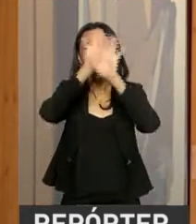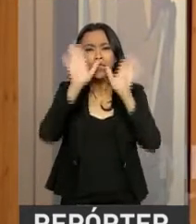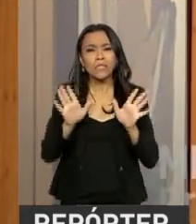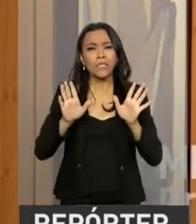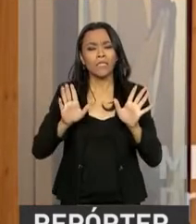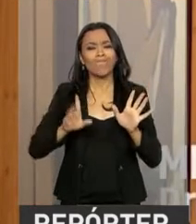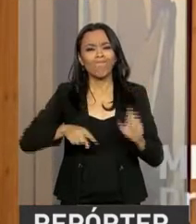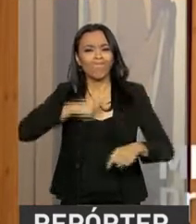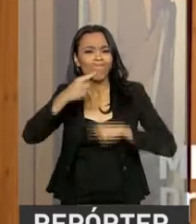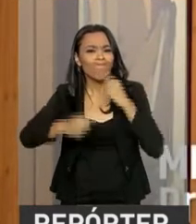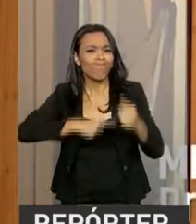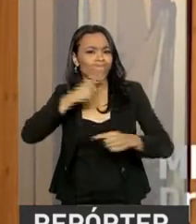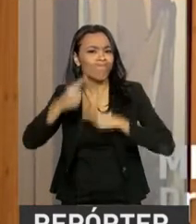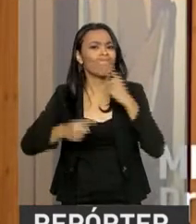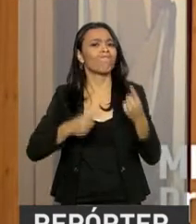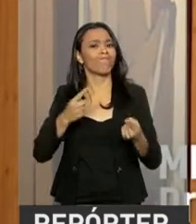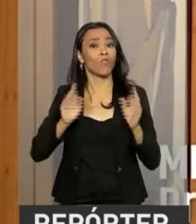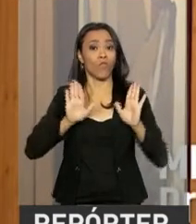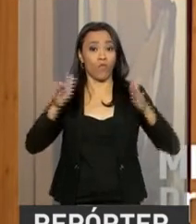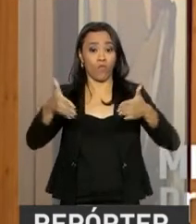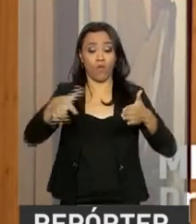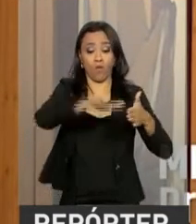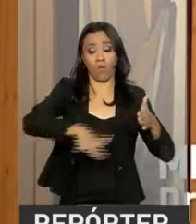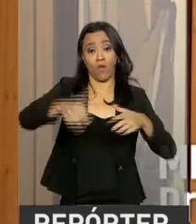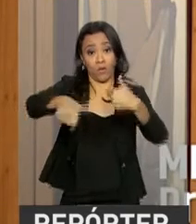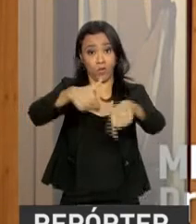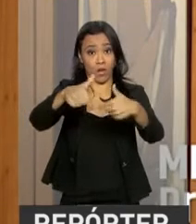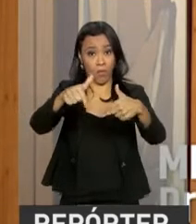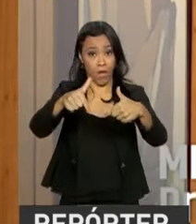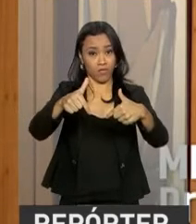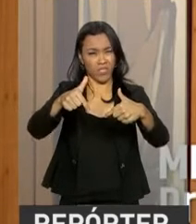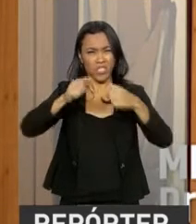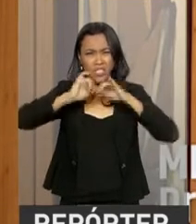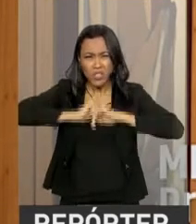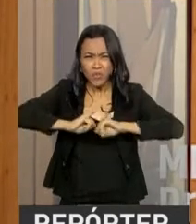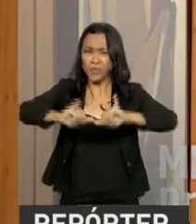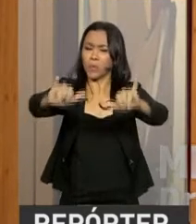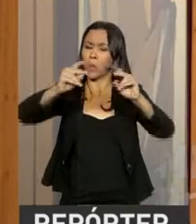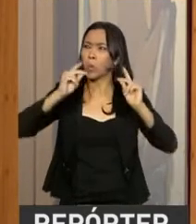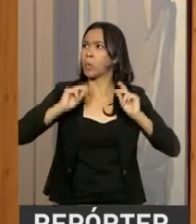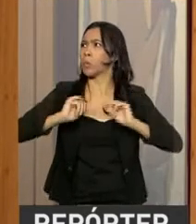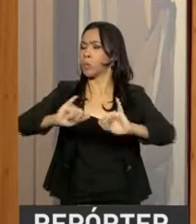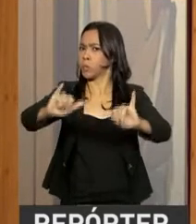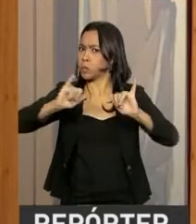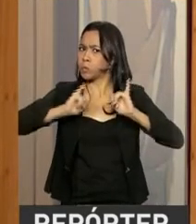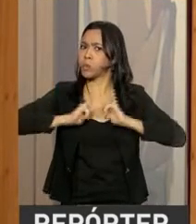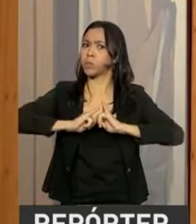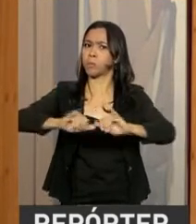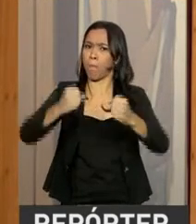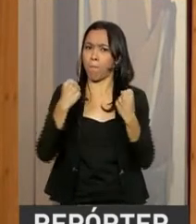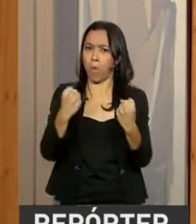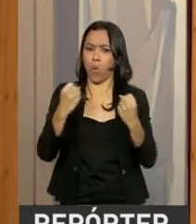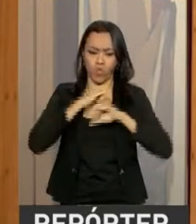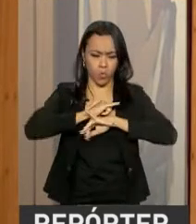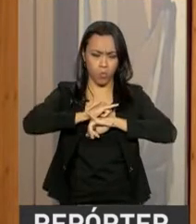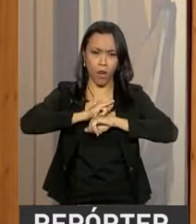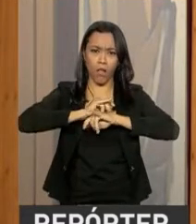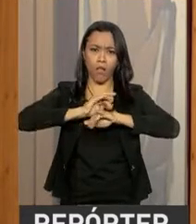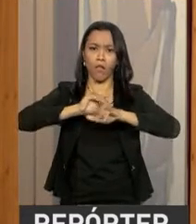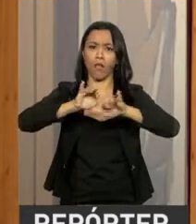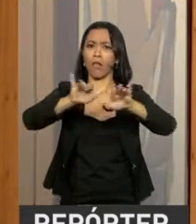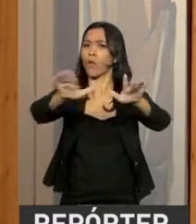uma questão de natureza trabalhista tive o gol se mas divulgou se muito intensamente